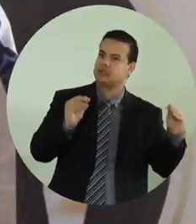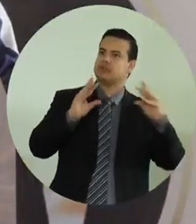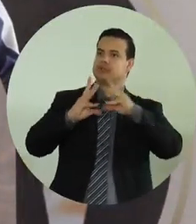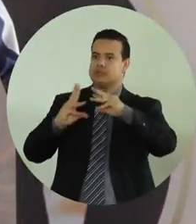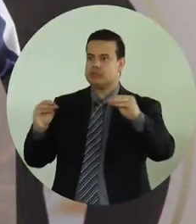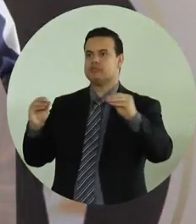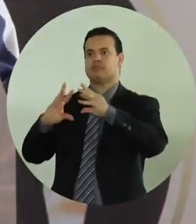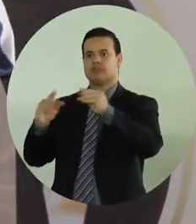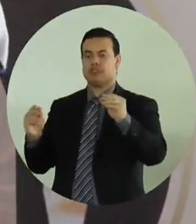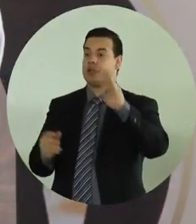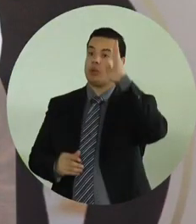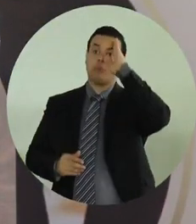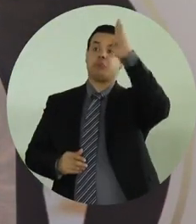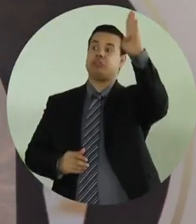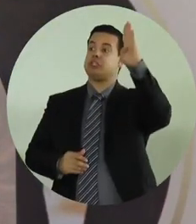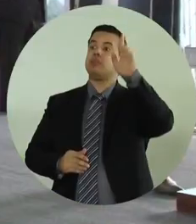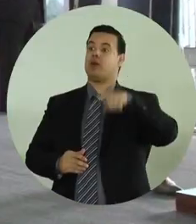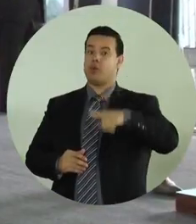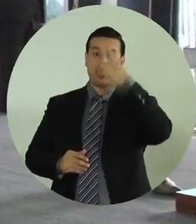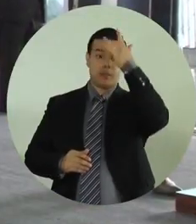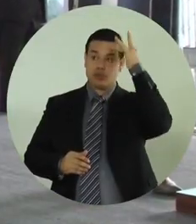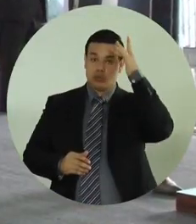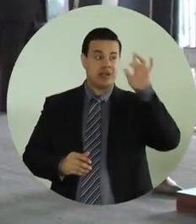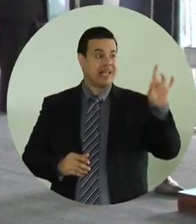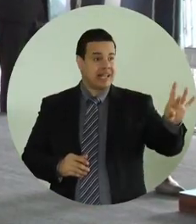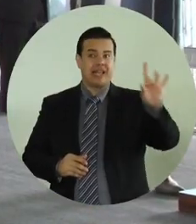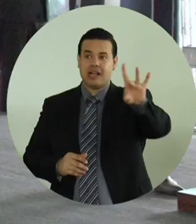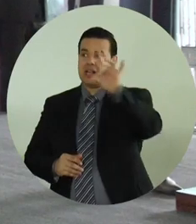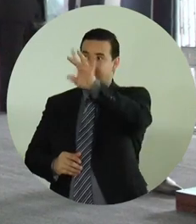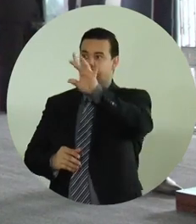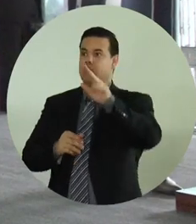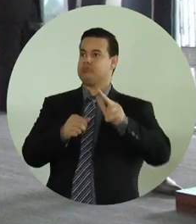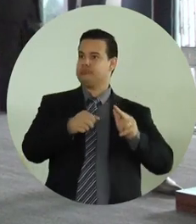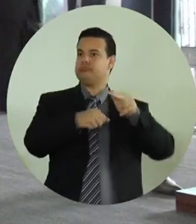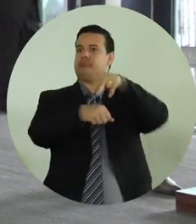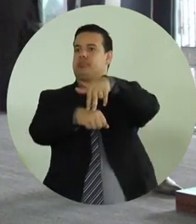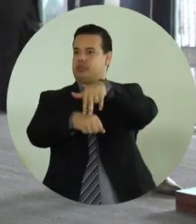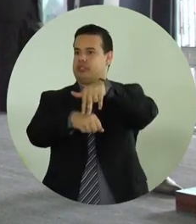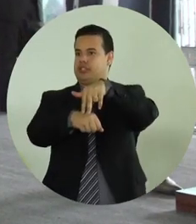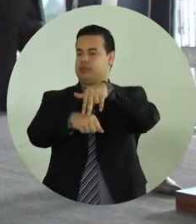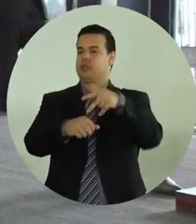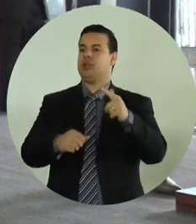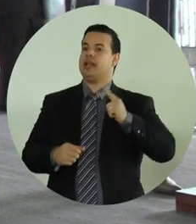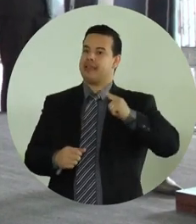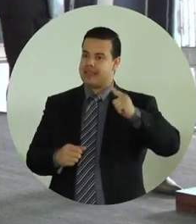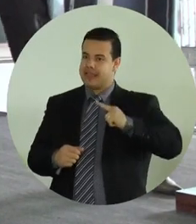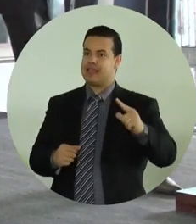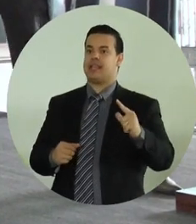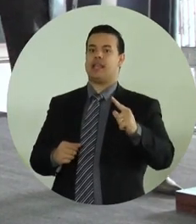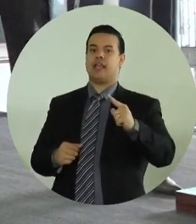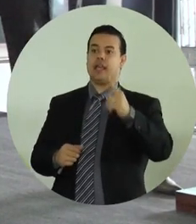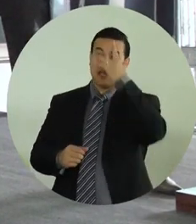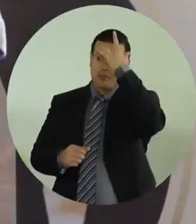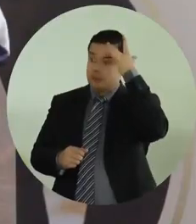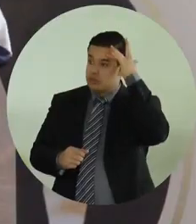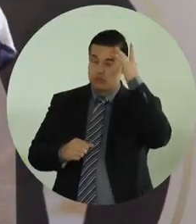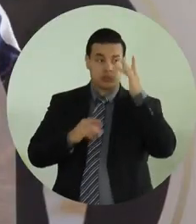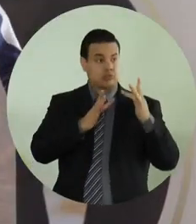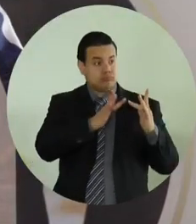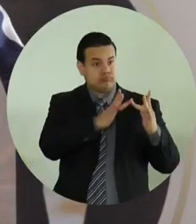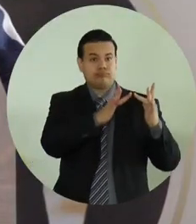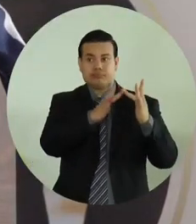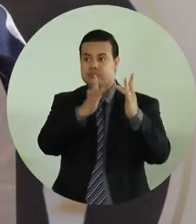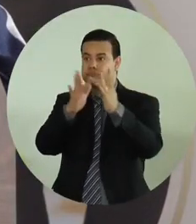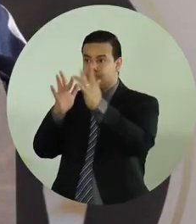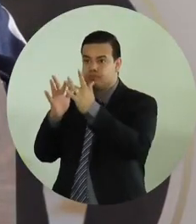pelo protagonismo de cada cidadão, é pela essência da sinergia entre as pessoas que